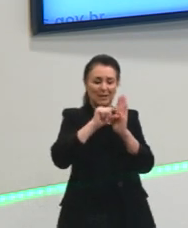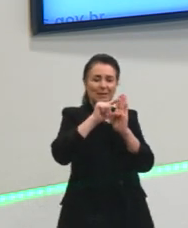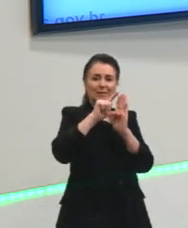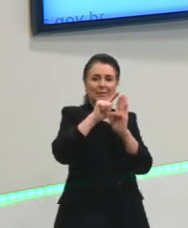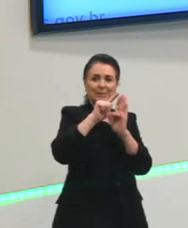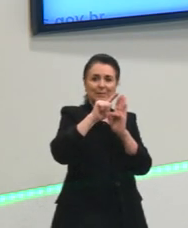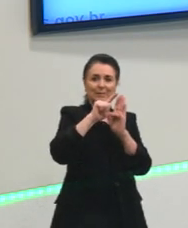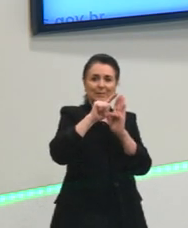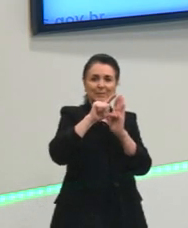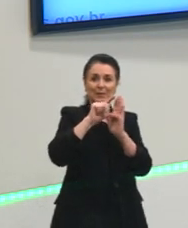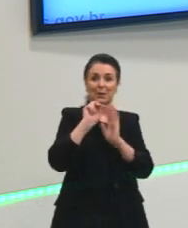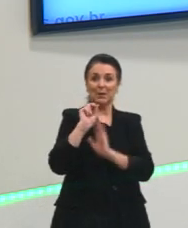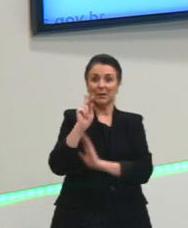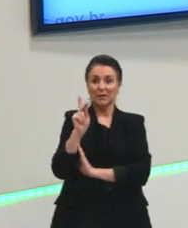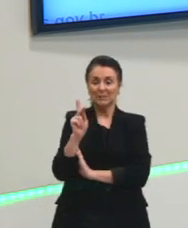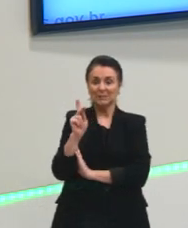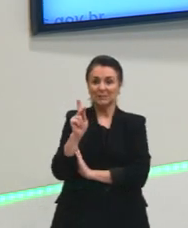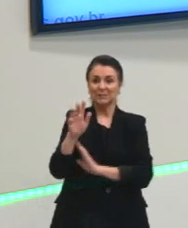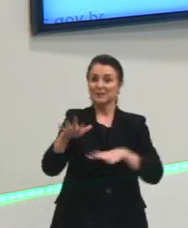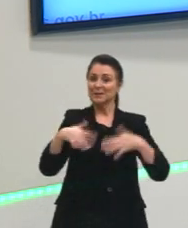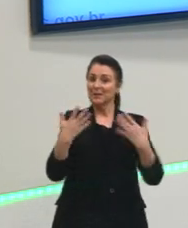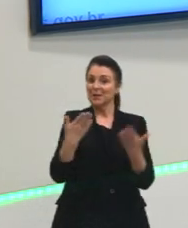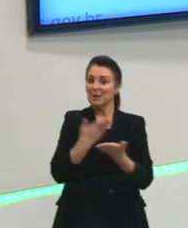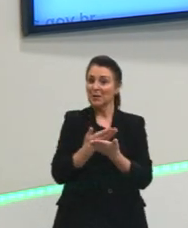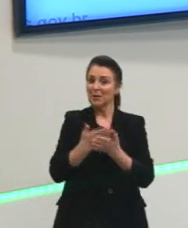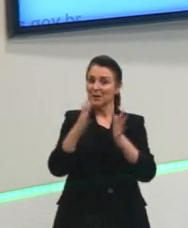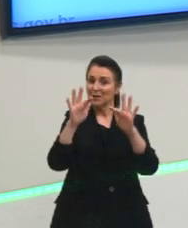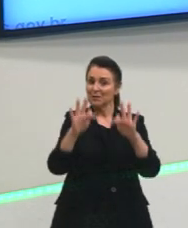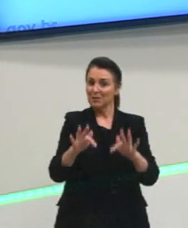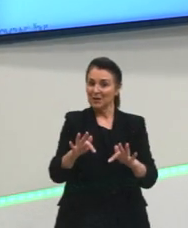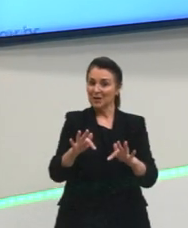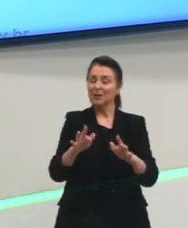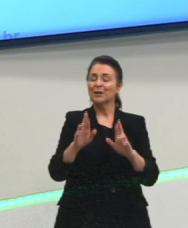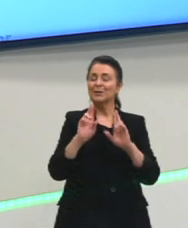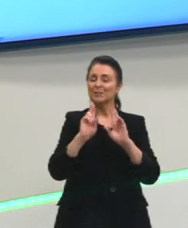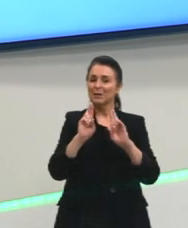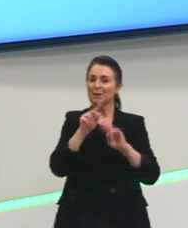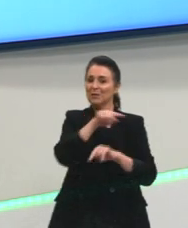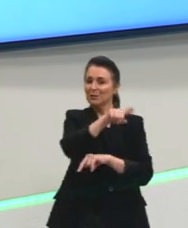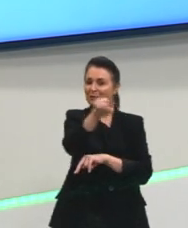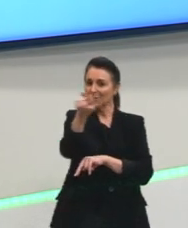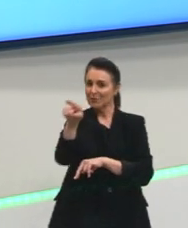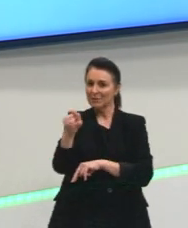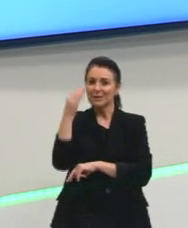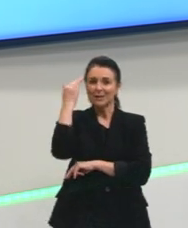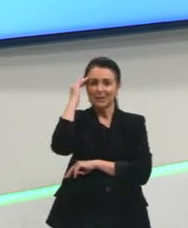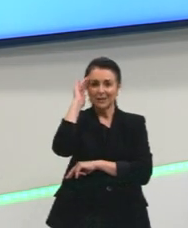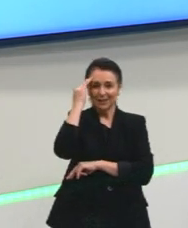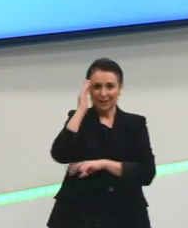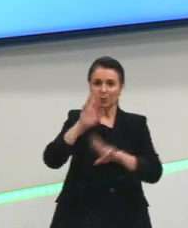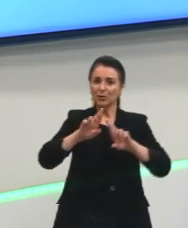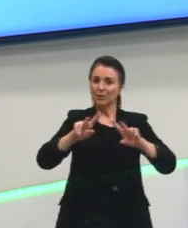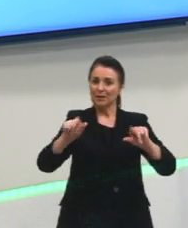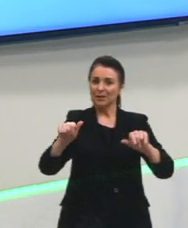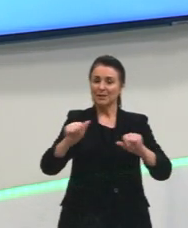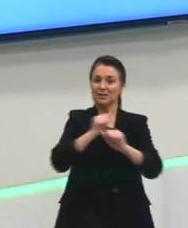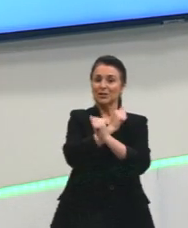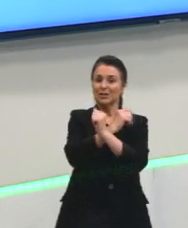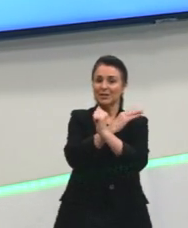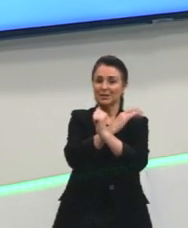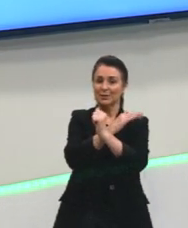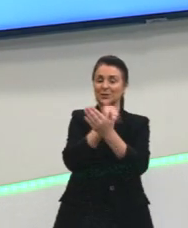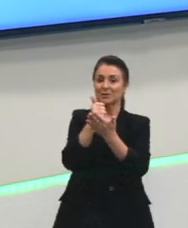um pouquinho tá então por hoje é isso pessoal eu espero que vocês tenham entendido diferença de ácidos e base